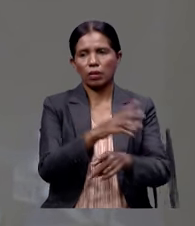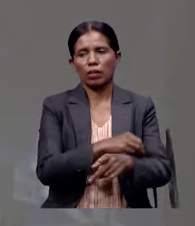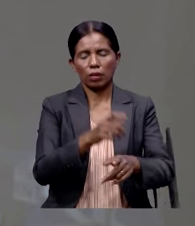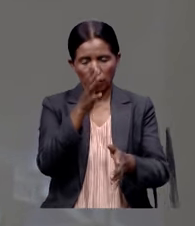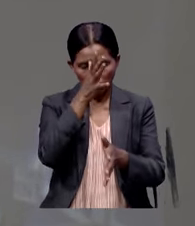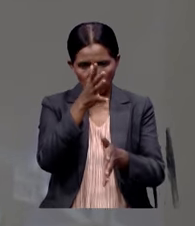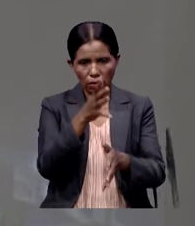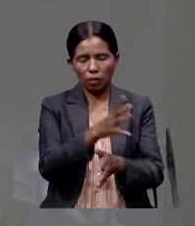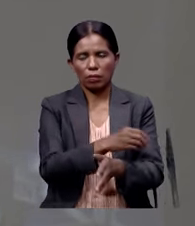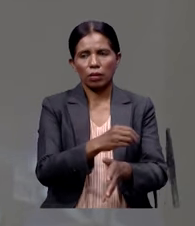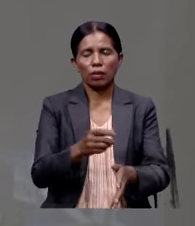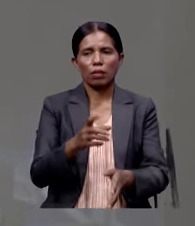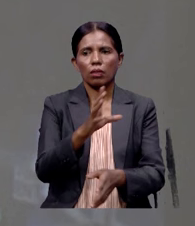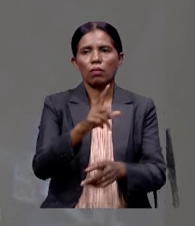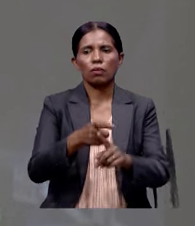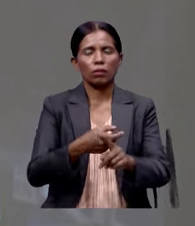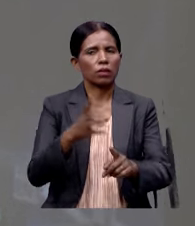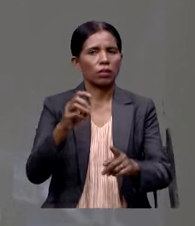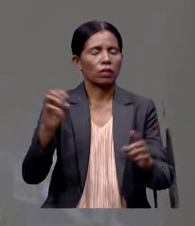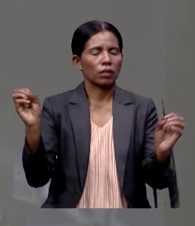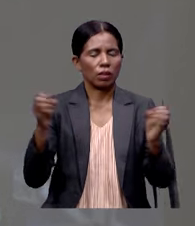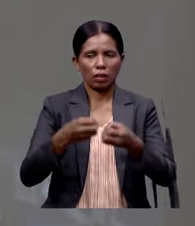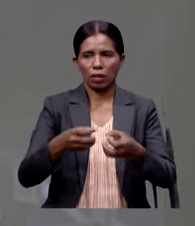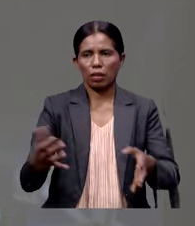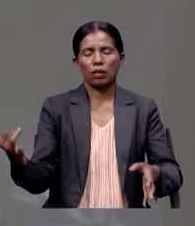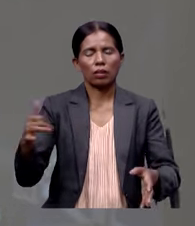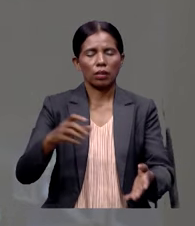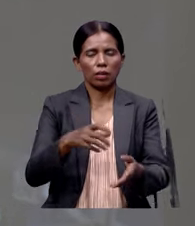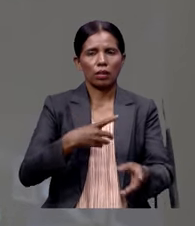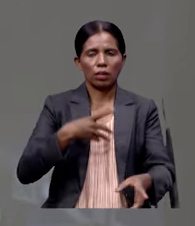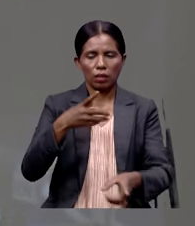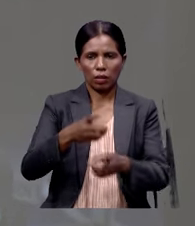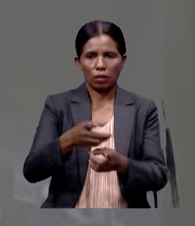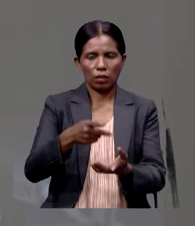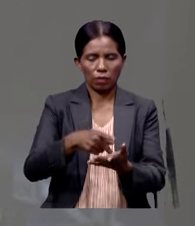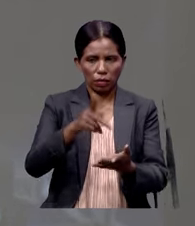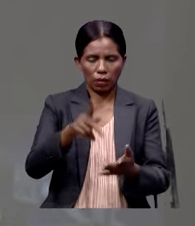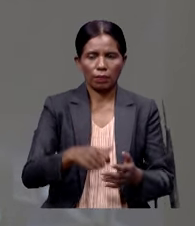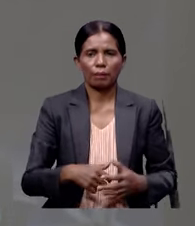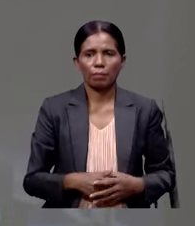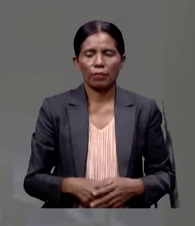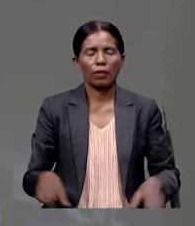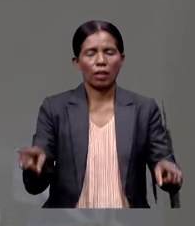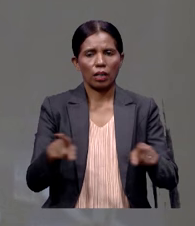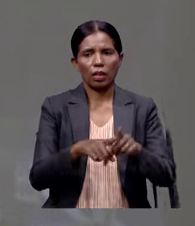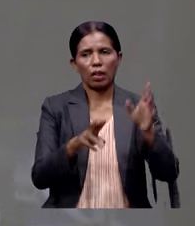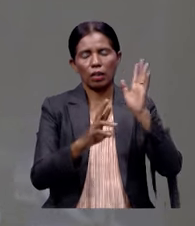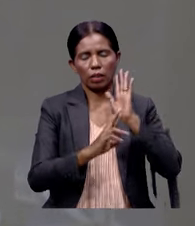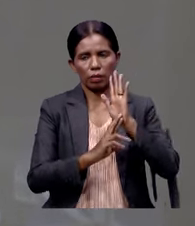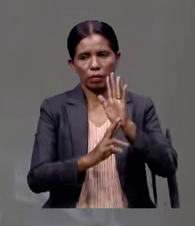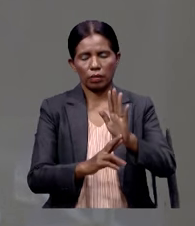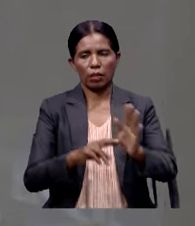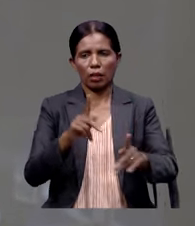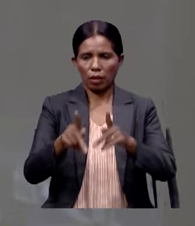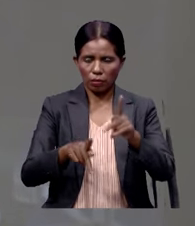makmate molok fulan nen maka sira silakon sira nia direitu ba pagamento i dozo ne. Nune hanesan representante